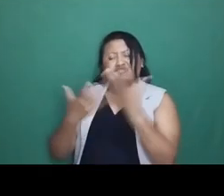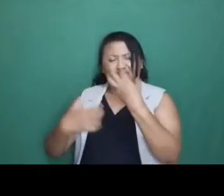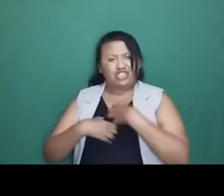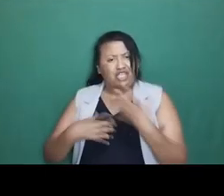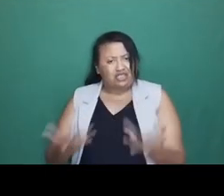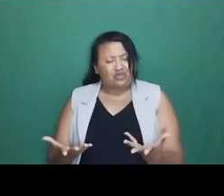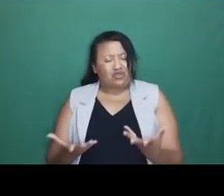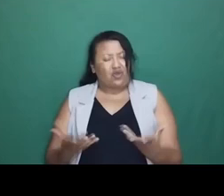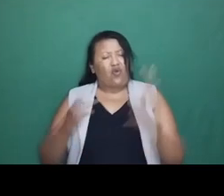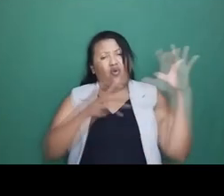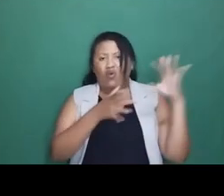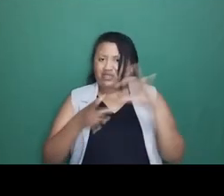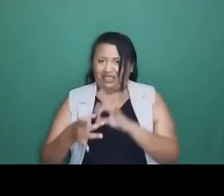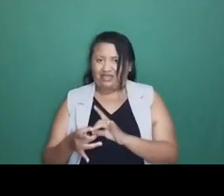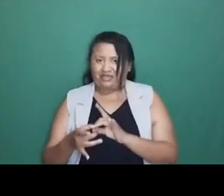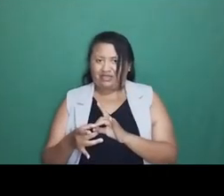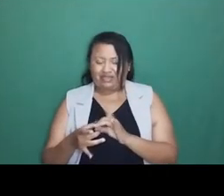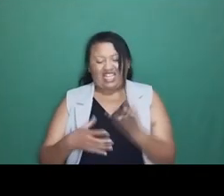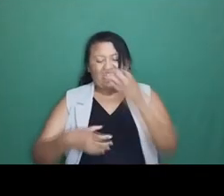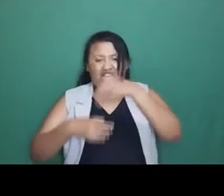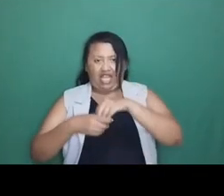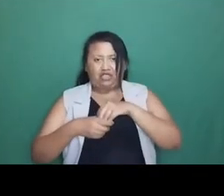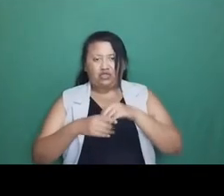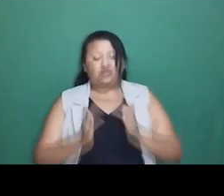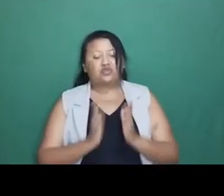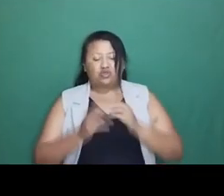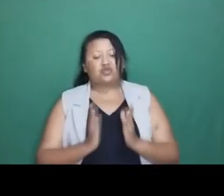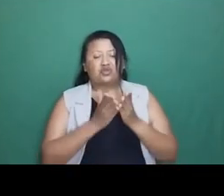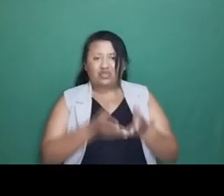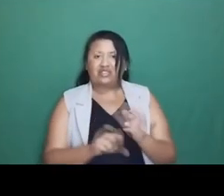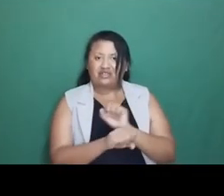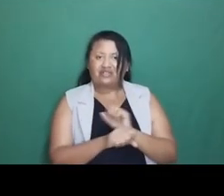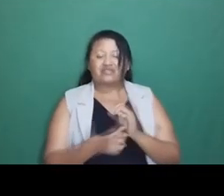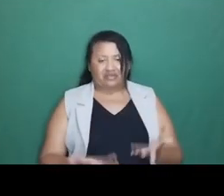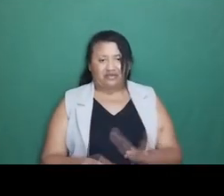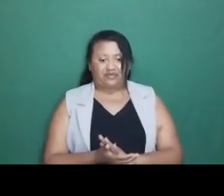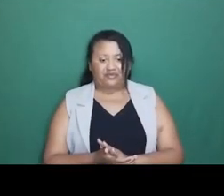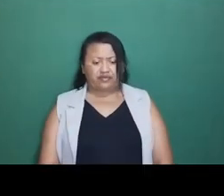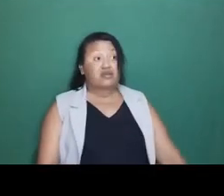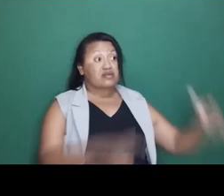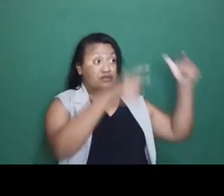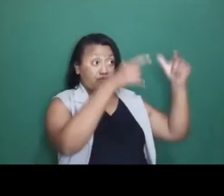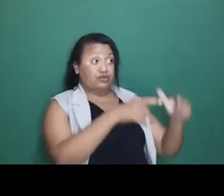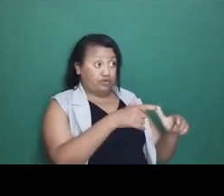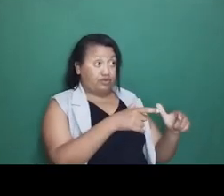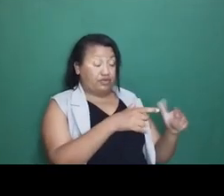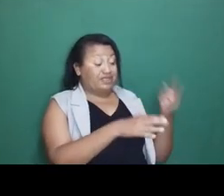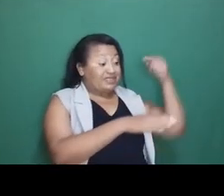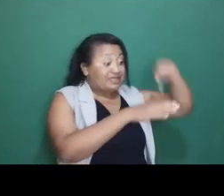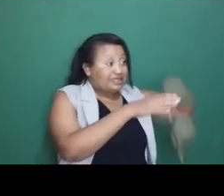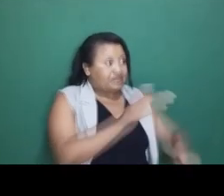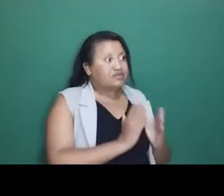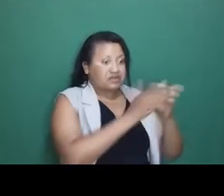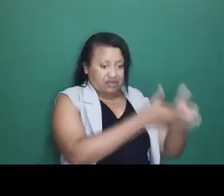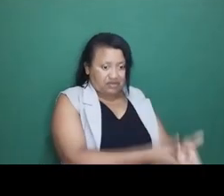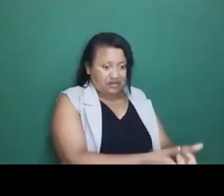o contexto do Porão do Navio Negreiro o quarto do estresse que nos podem